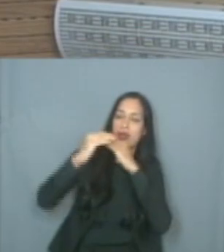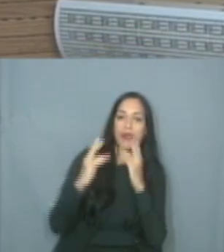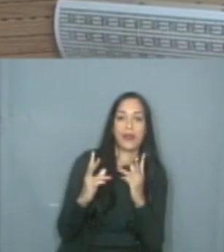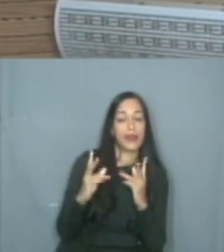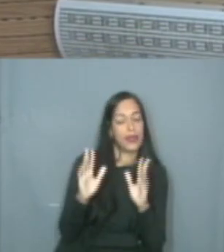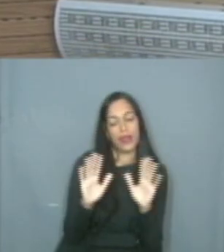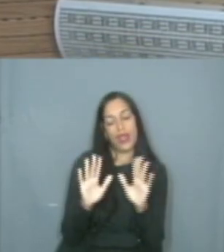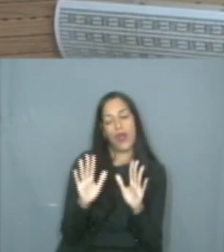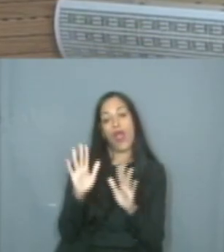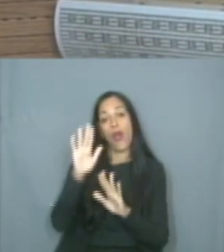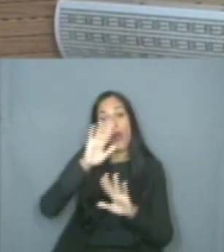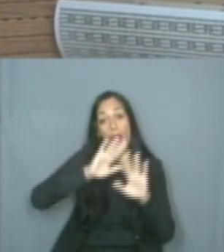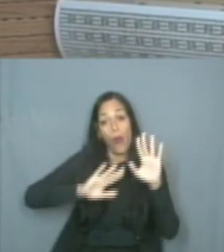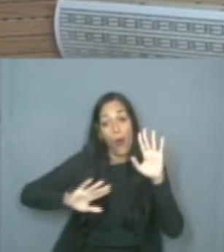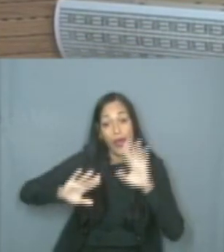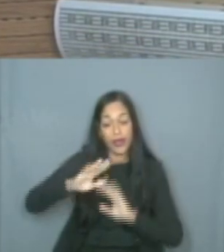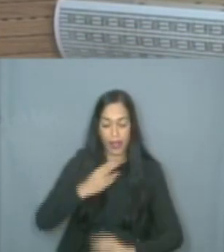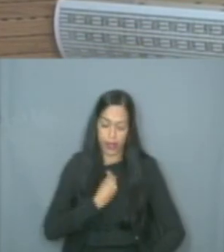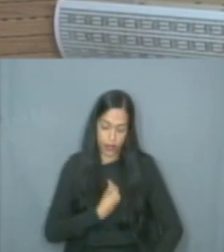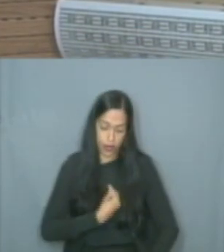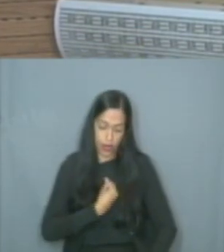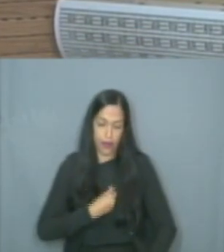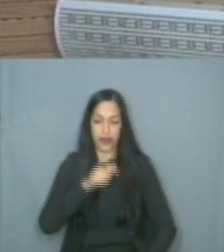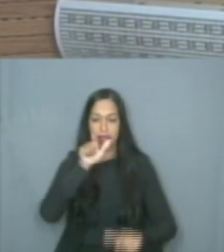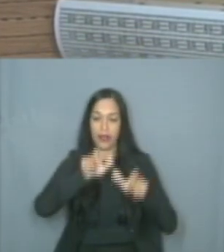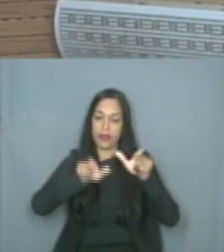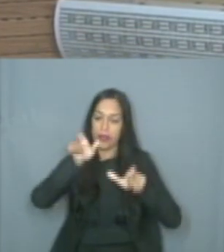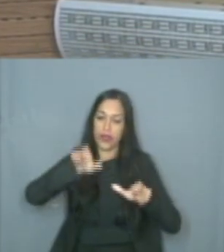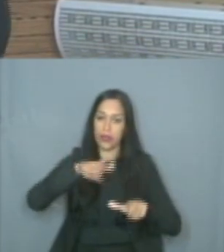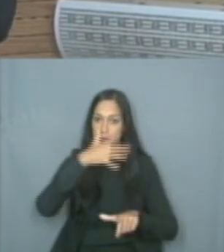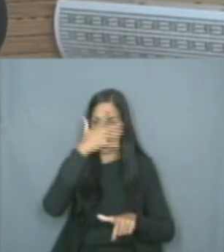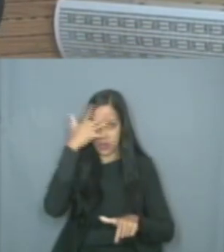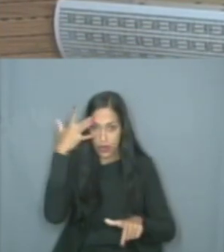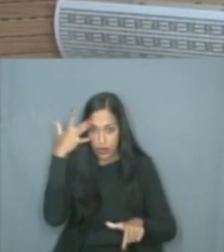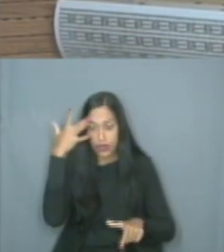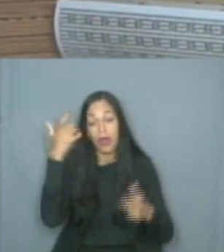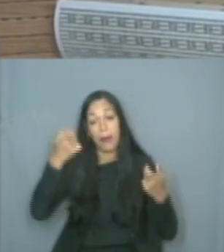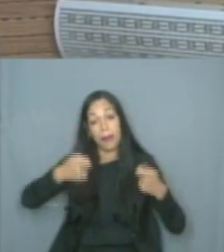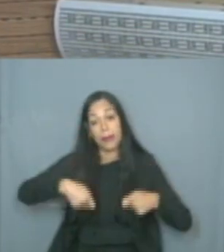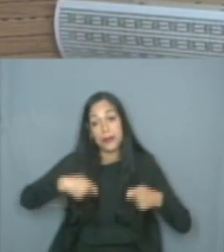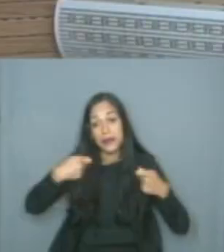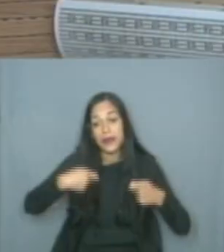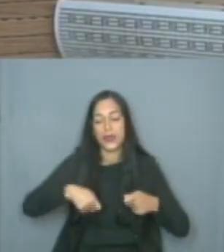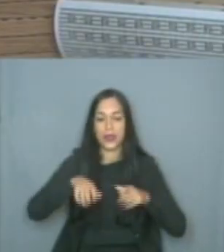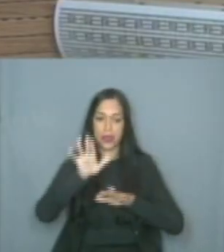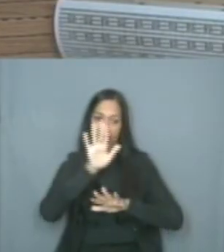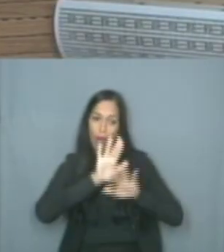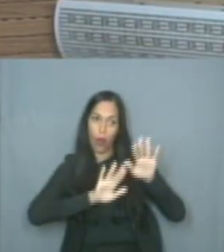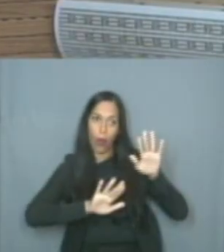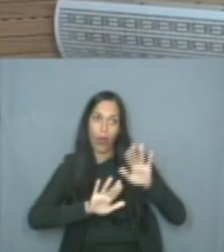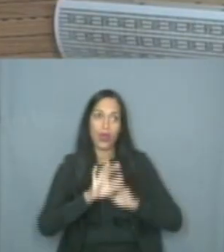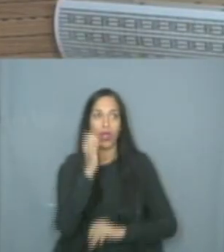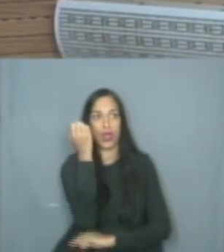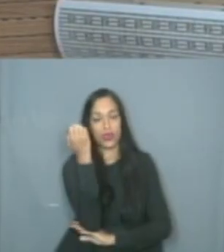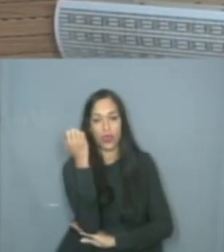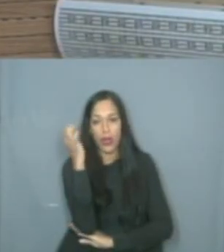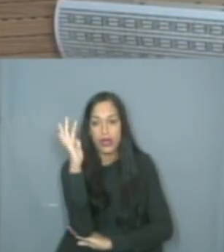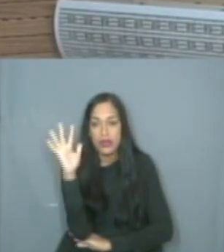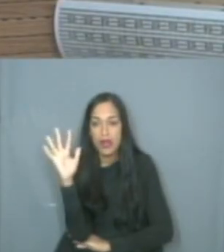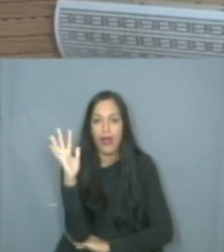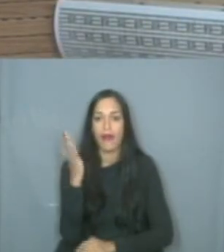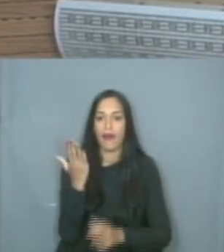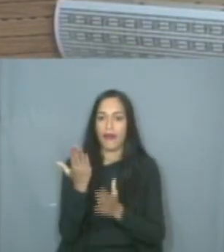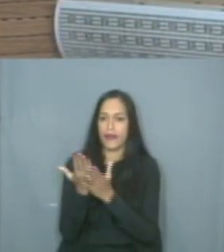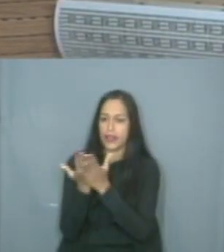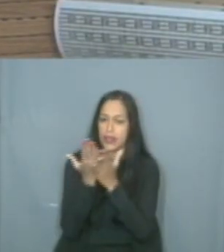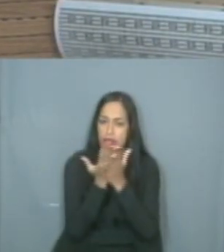um cuidado com a vida das pessoas. Então, se a gente tiver esse cuidado com as árvores, estudando